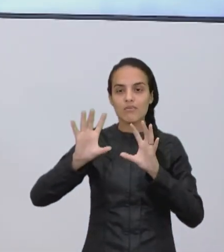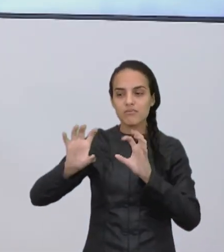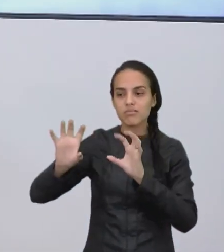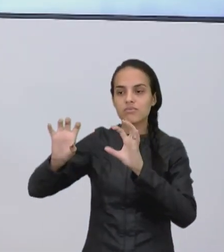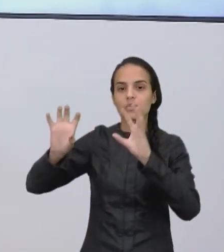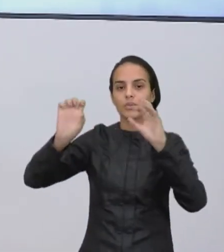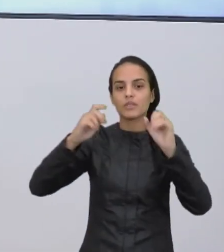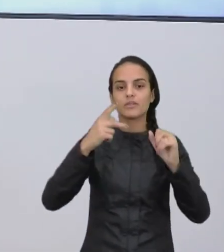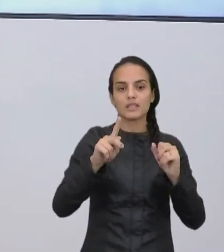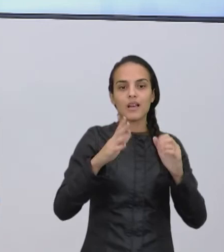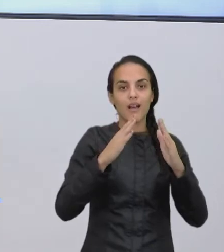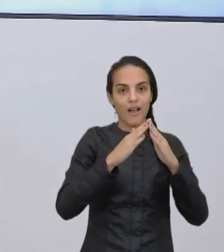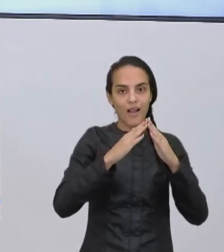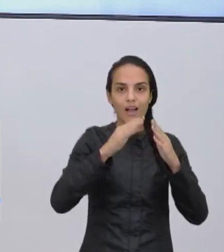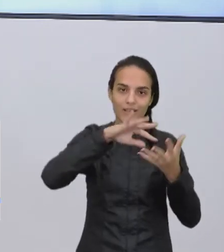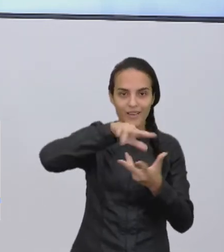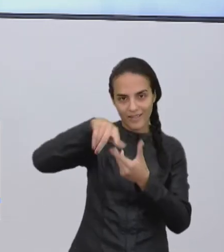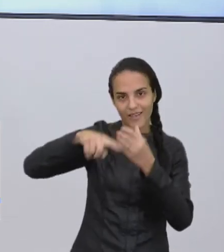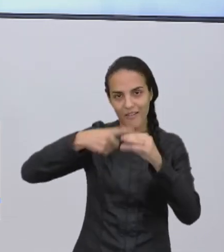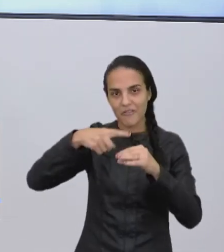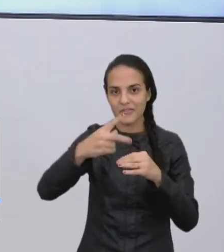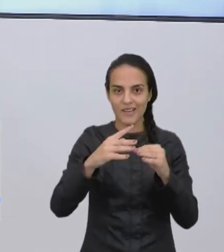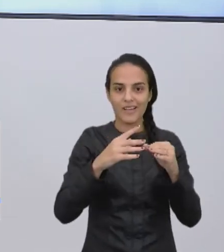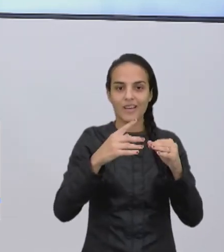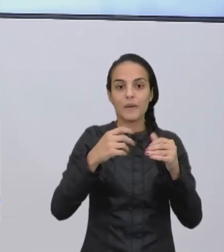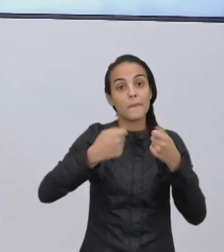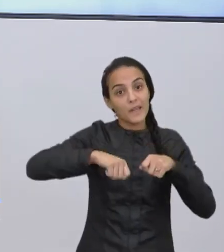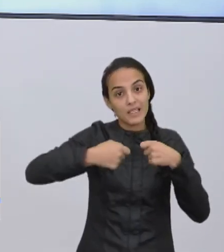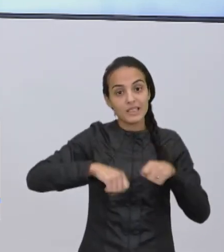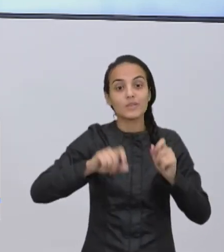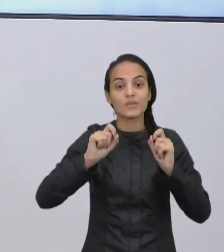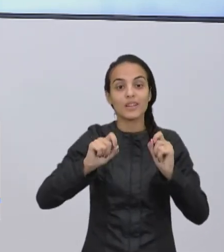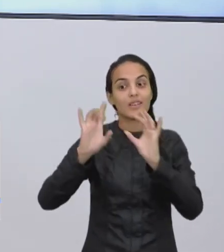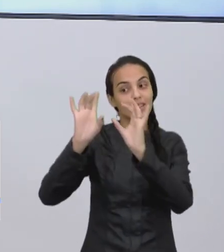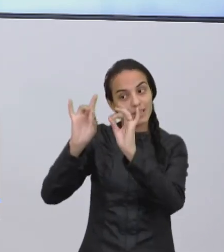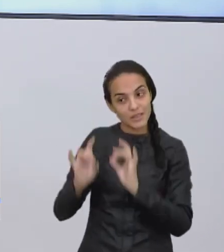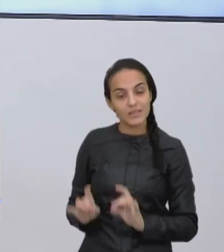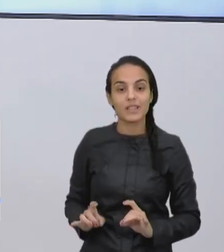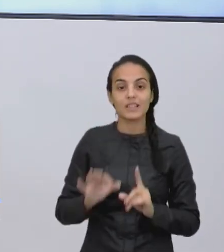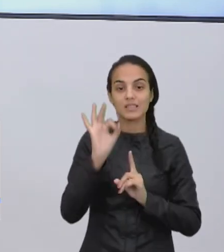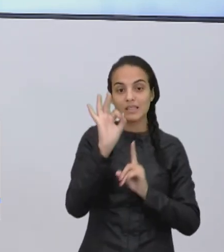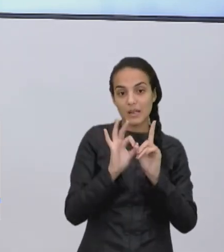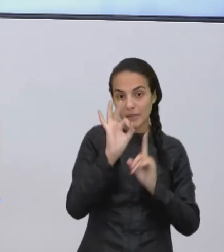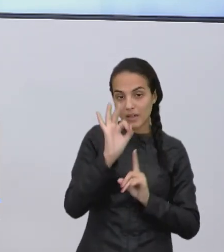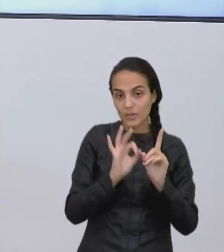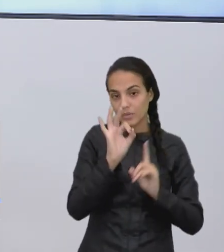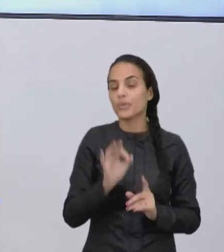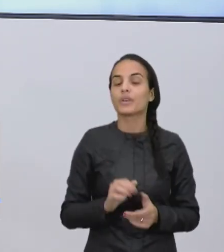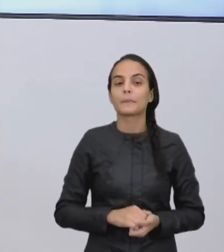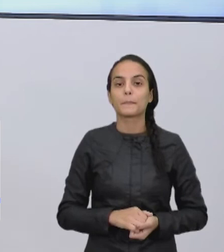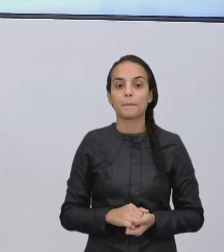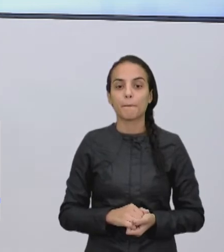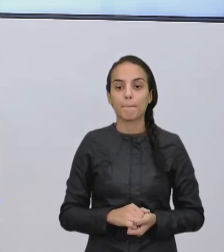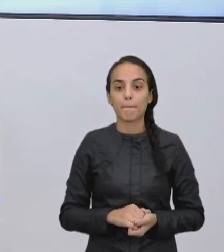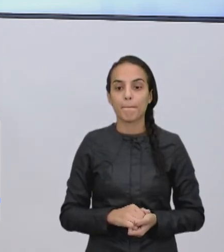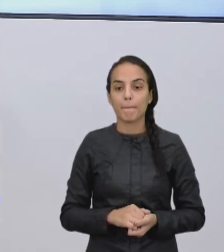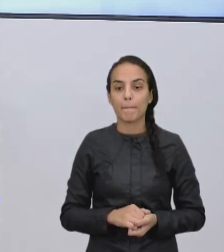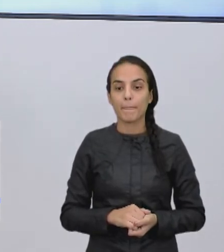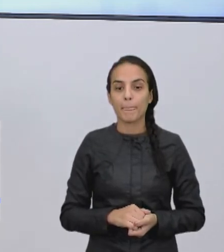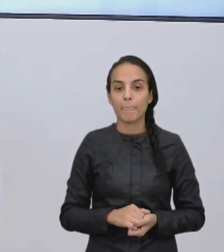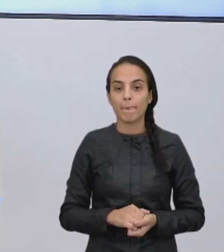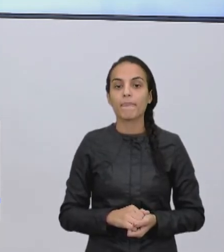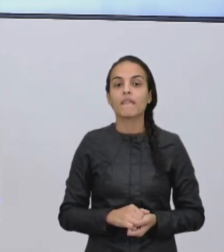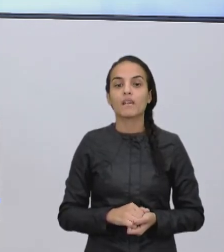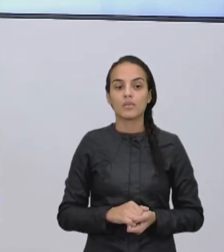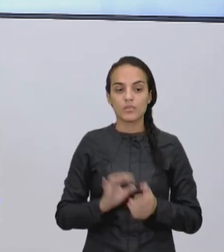você morar nesse planeta, no planeta Terra, você precisa de ter condições específicas de temperatura, inclusive, né? Então, o